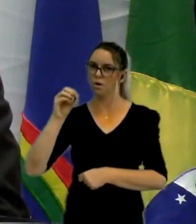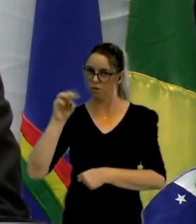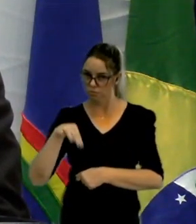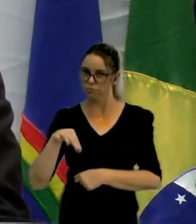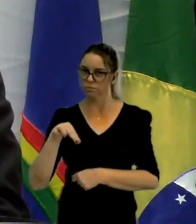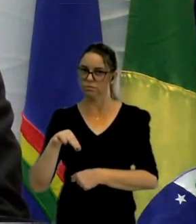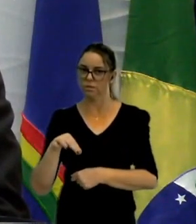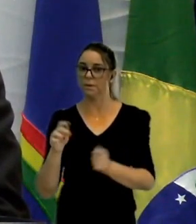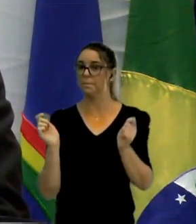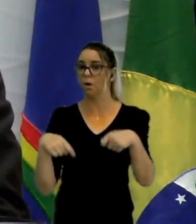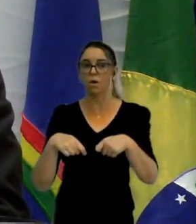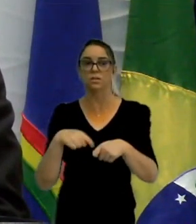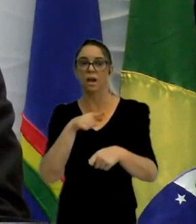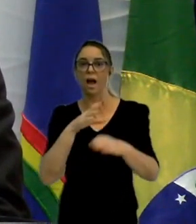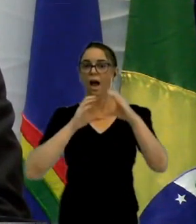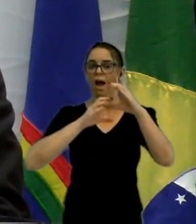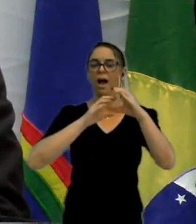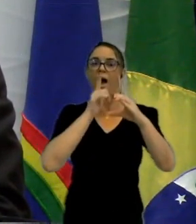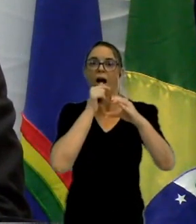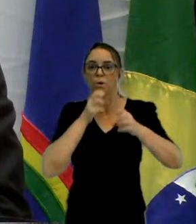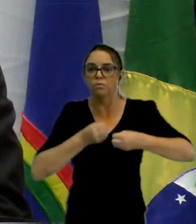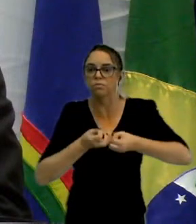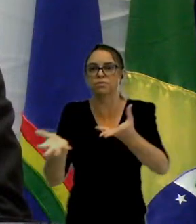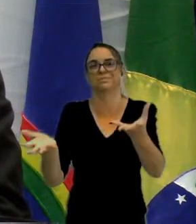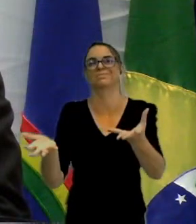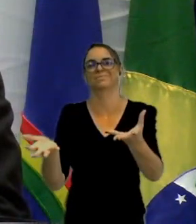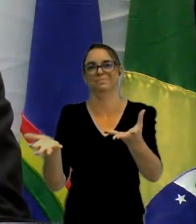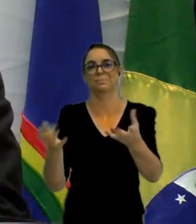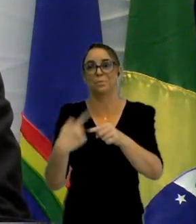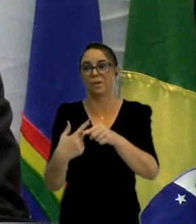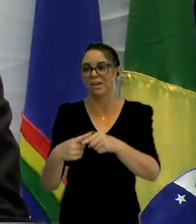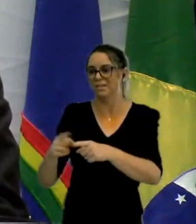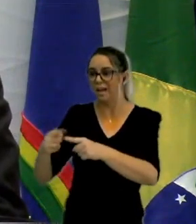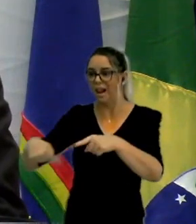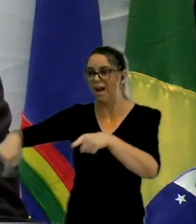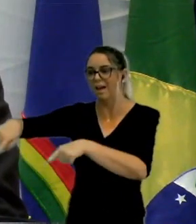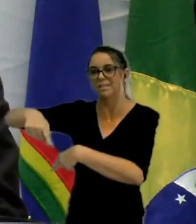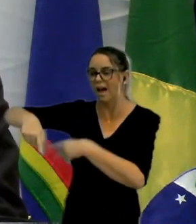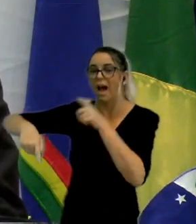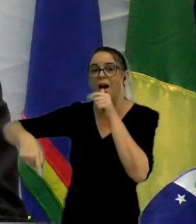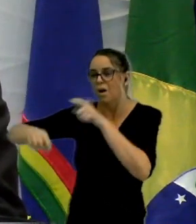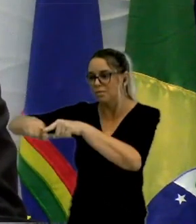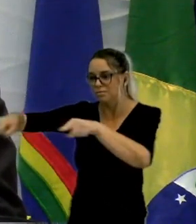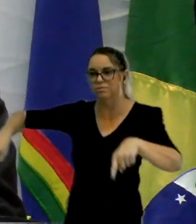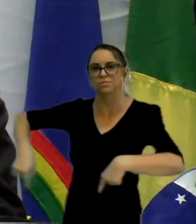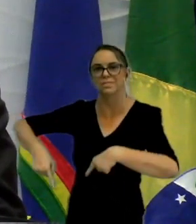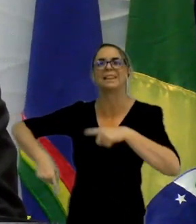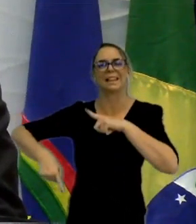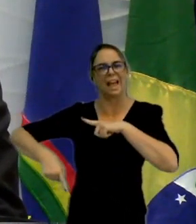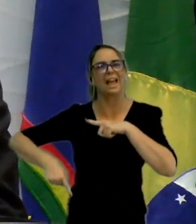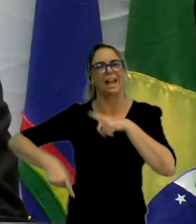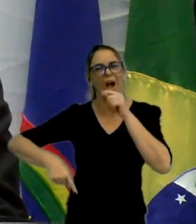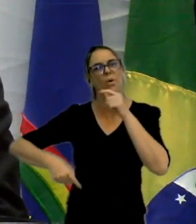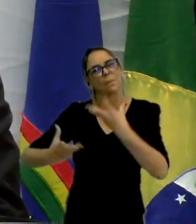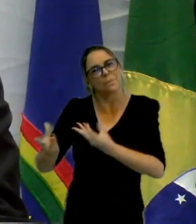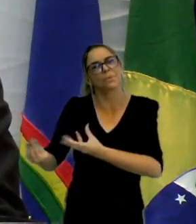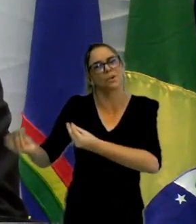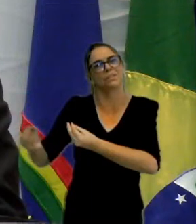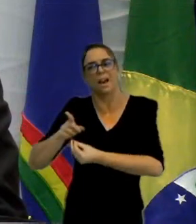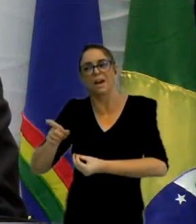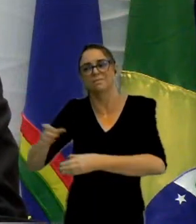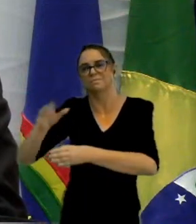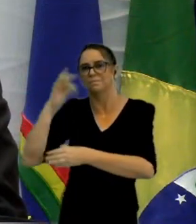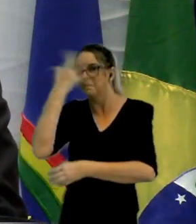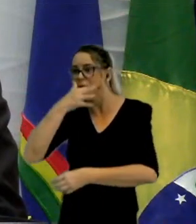com que a Compesa forneça água, porque os mananciais, como é de conhecimento de todos, estão aí cheios lá em Belo Jardim. E para